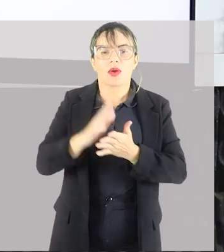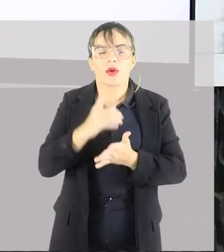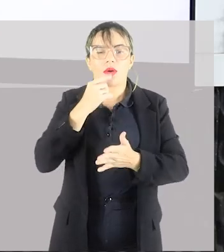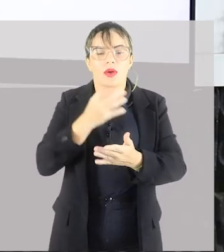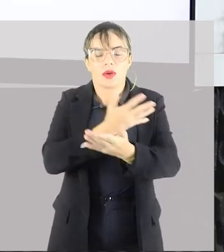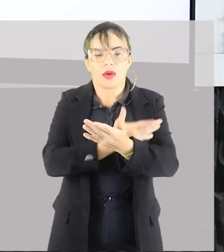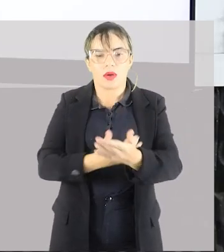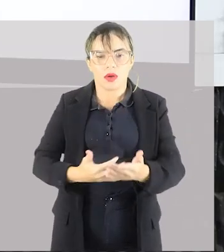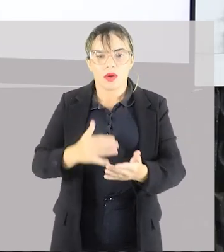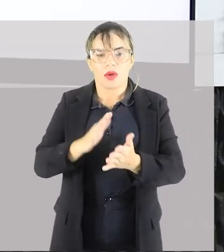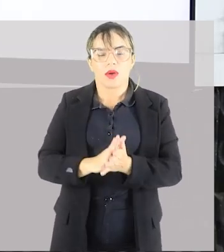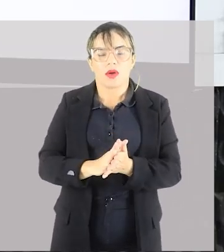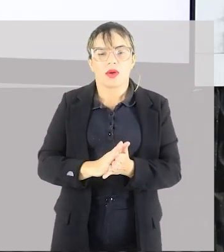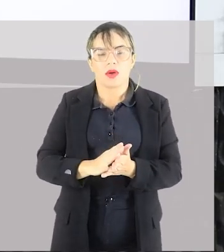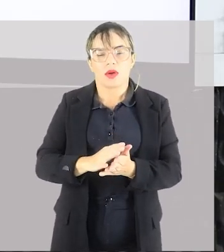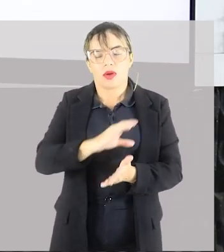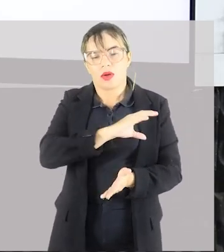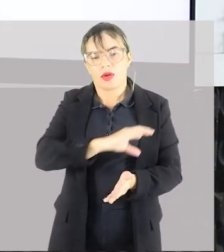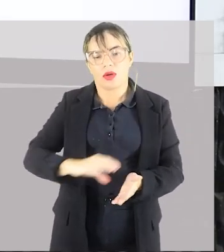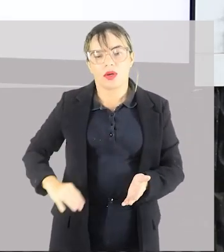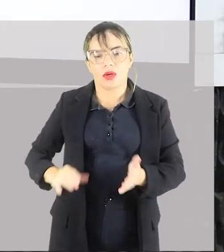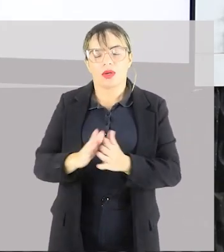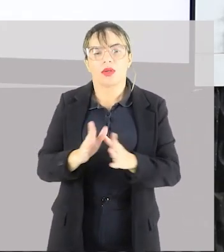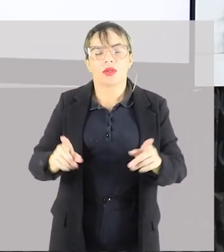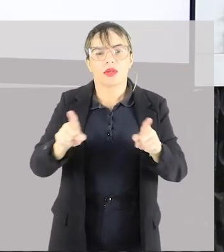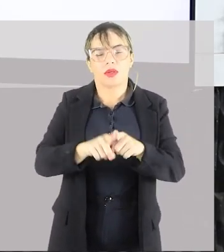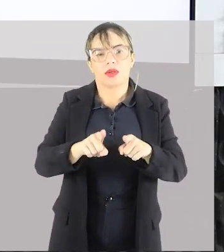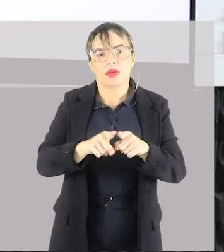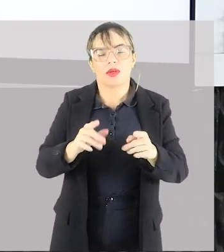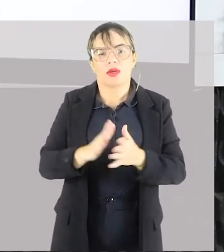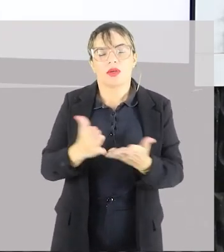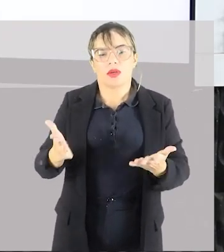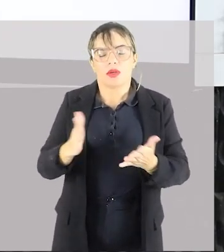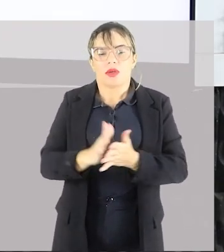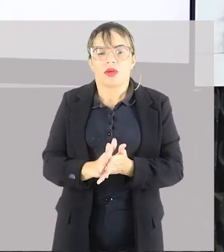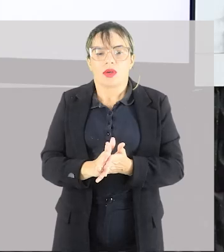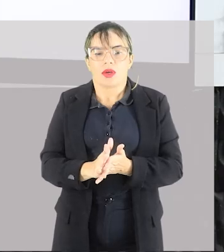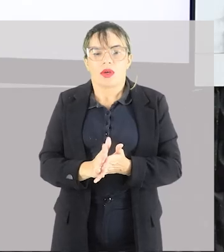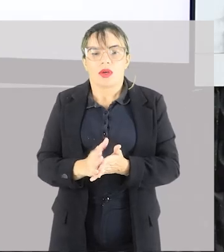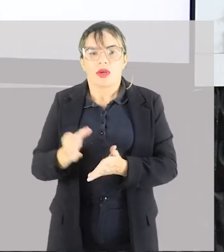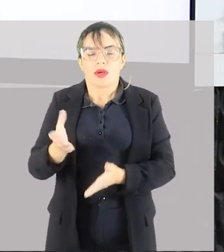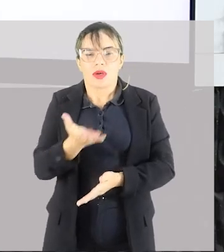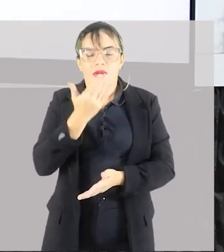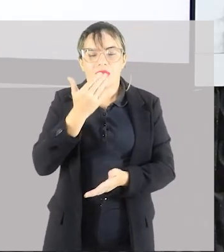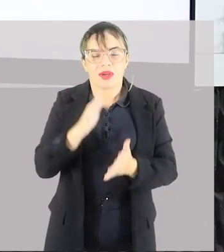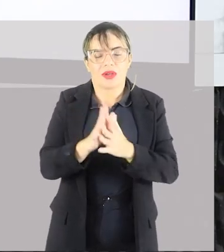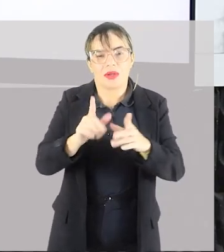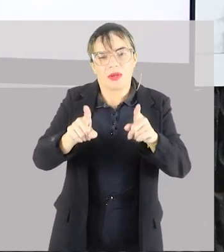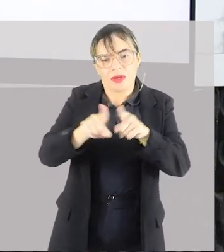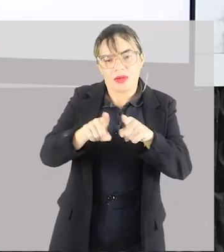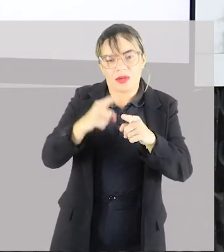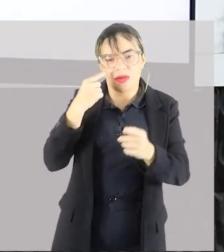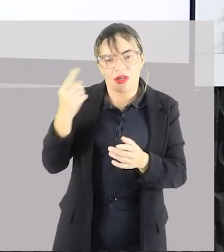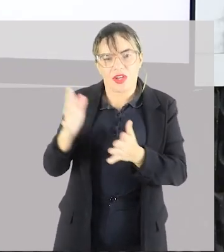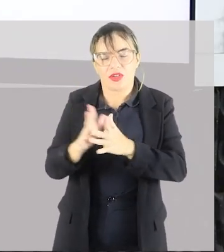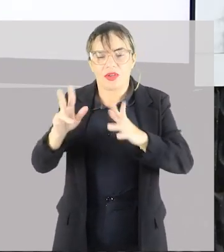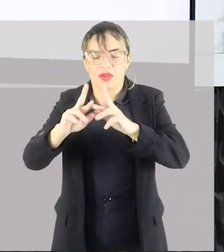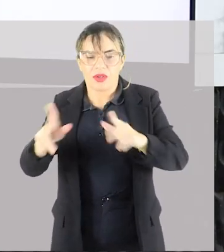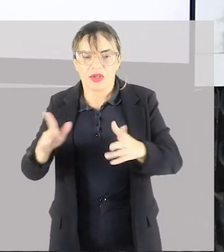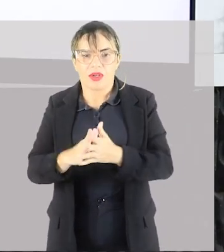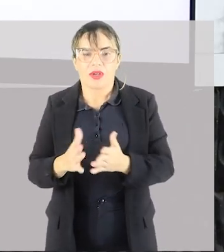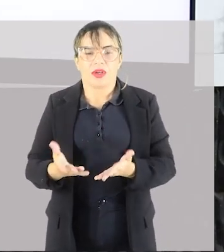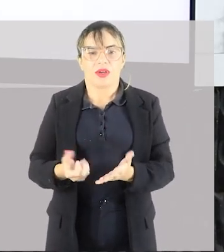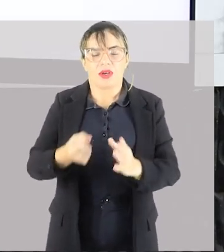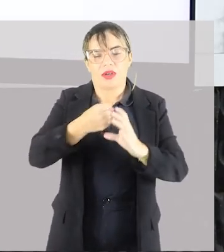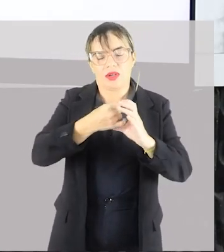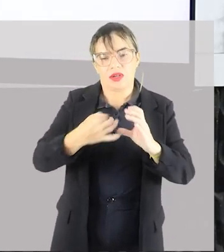de Cristo, é um processo antropofágico. Mesmo que você diga, professor, mas é diferente, eu estou falando do mesmo conceito de absorver as características do